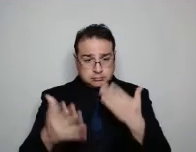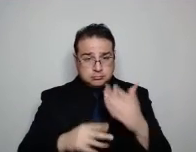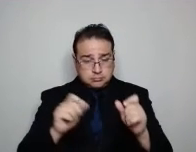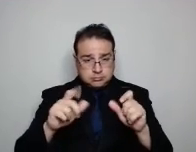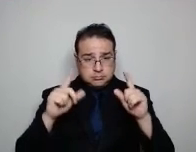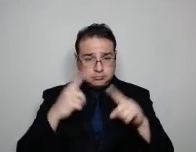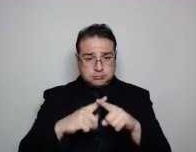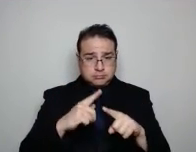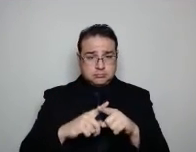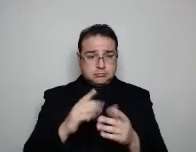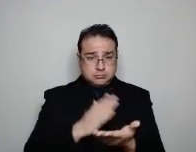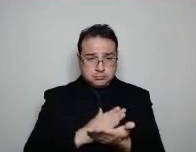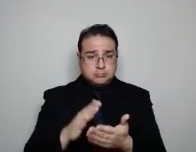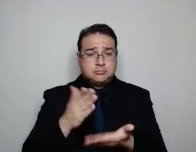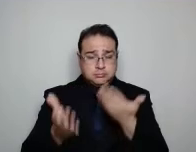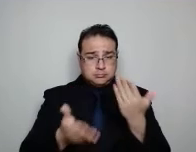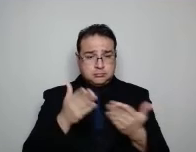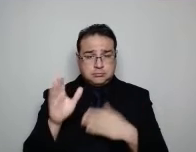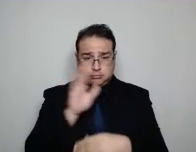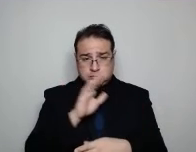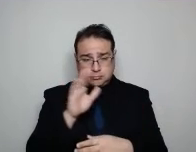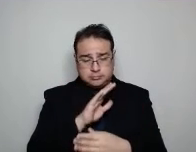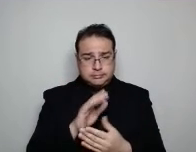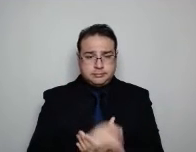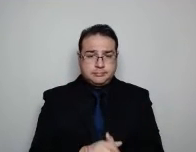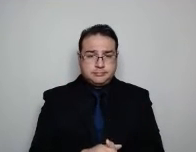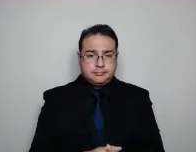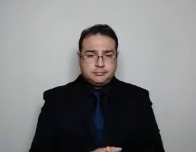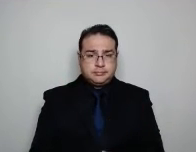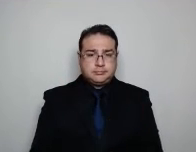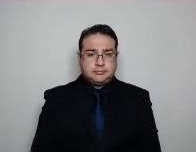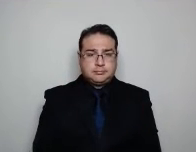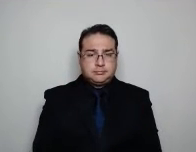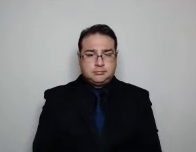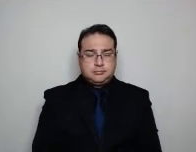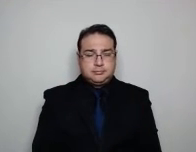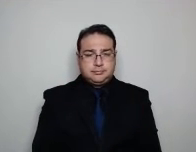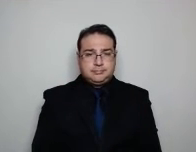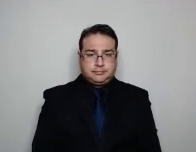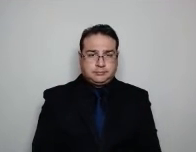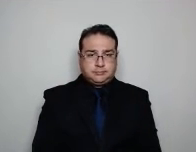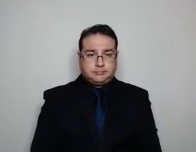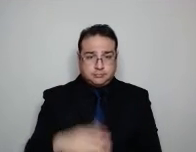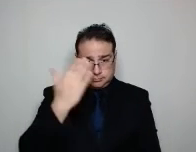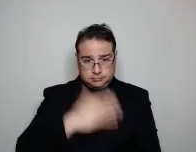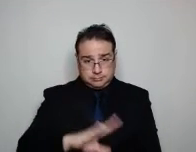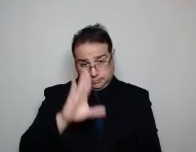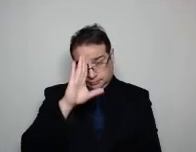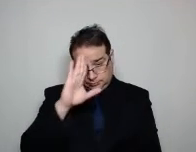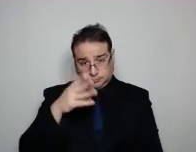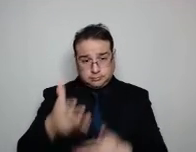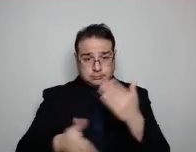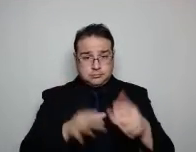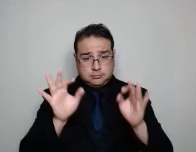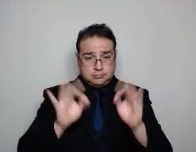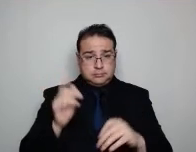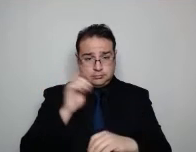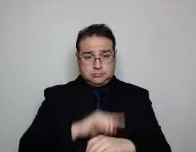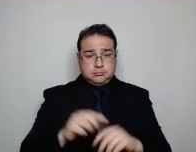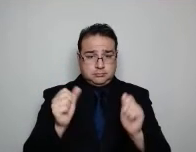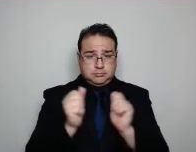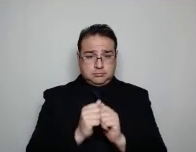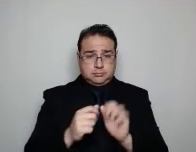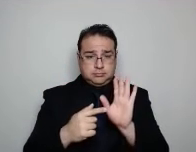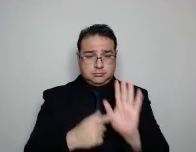começar o tratamento imediatamente. E prova maior de que o tratamento é eficaz para a parte é que não